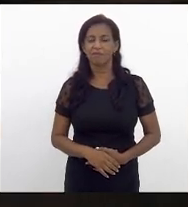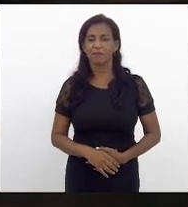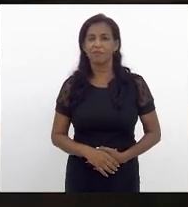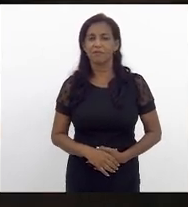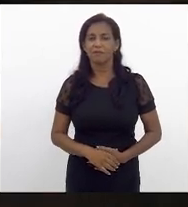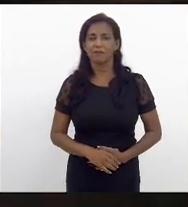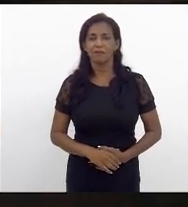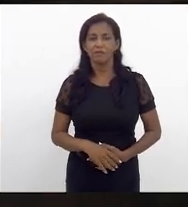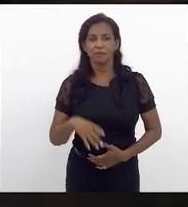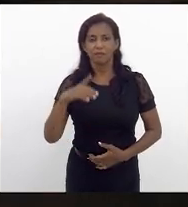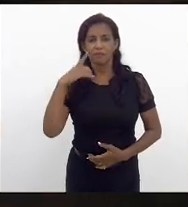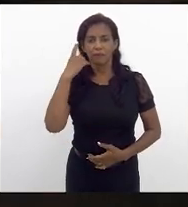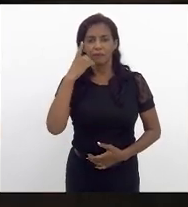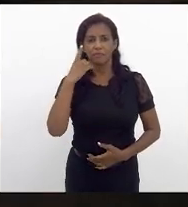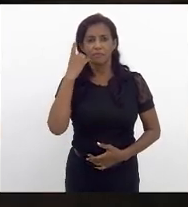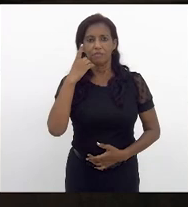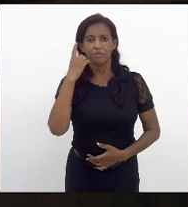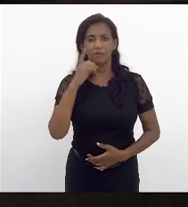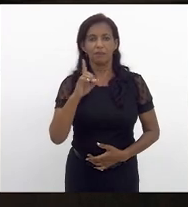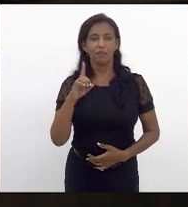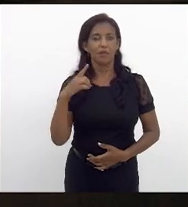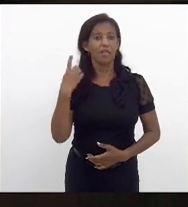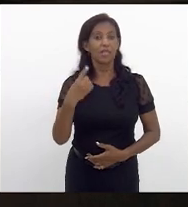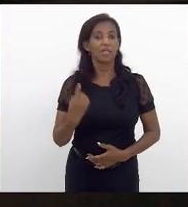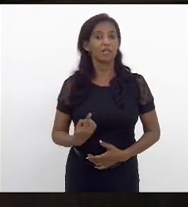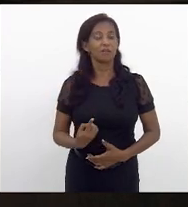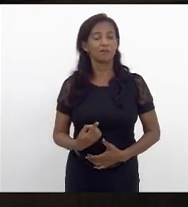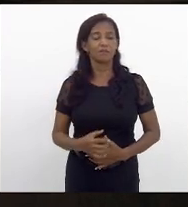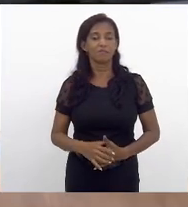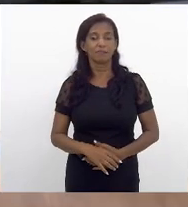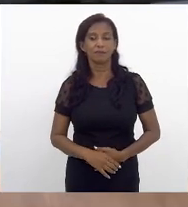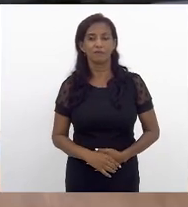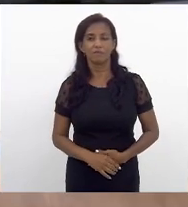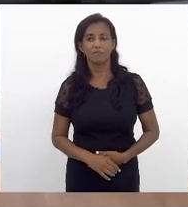Voto sim. Deputada Dani Monteiro.